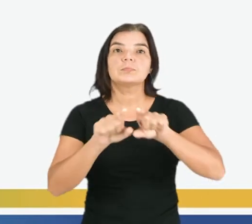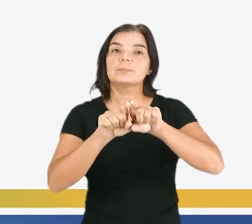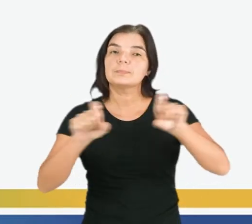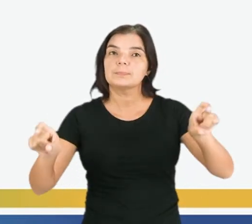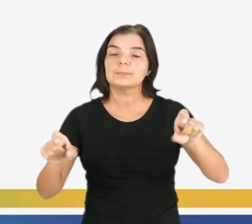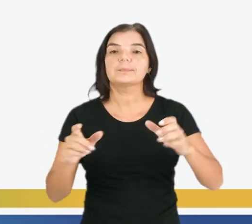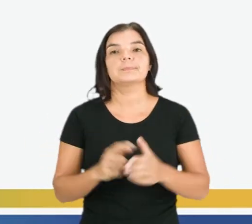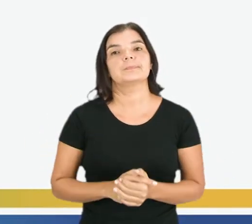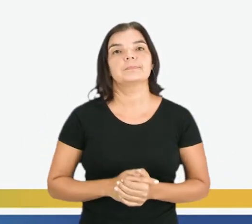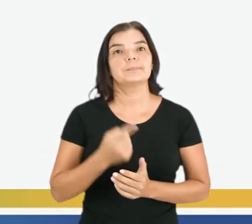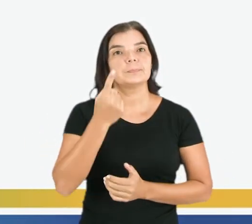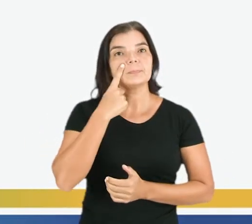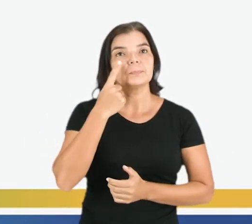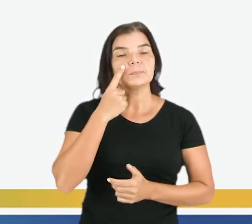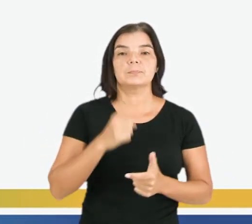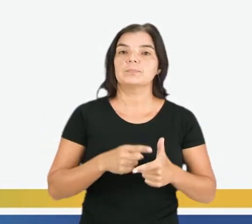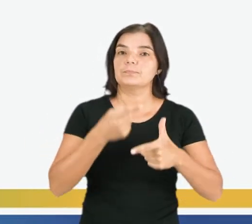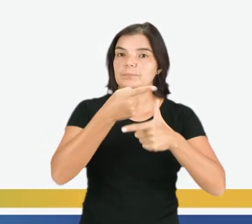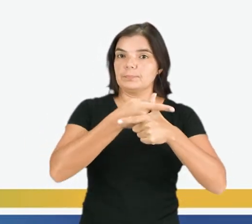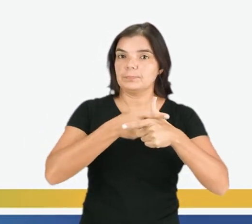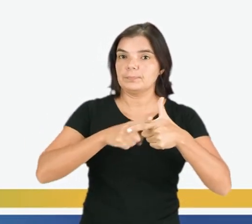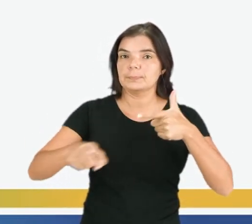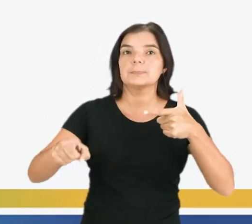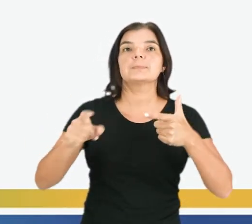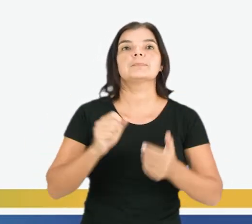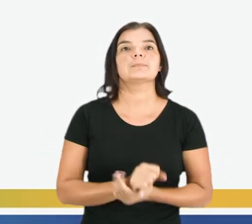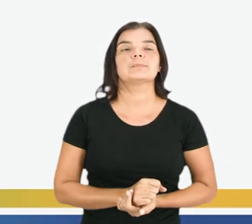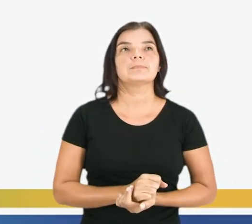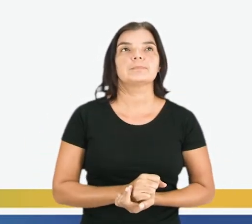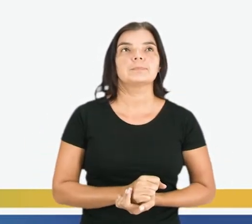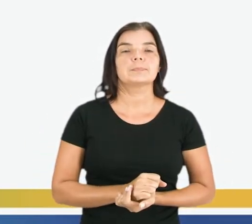medidas. Ó, vamos ver aqui, ó, como a régua